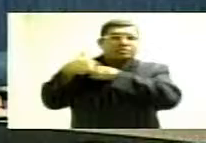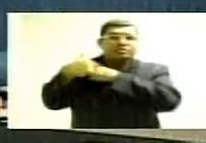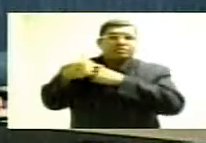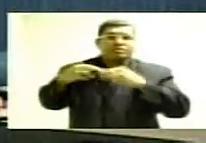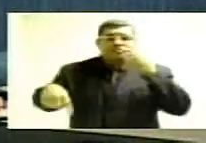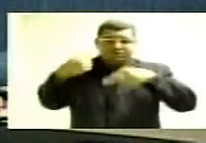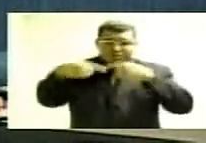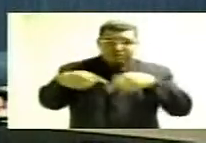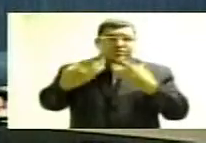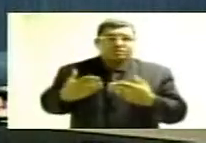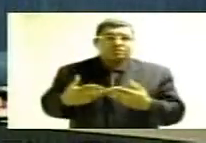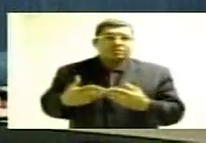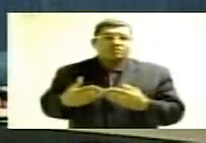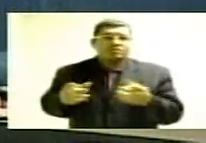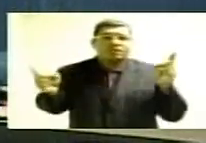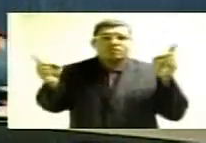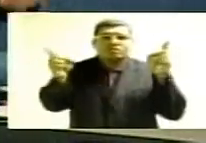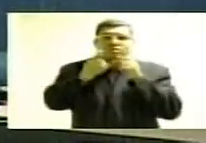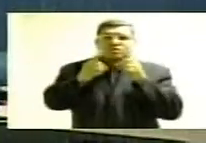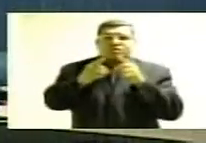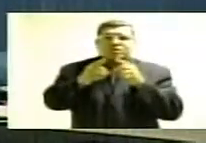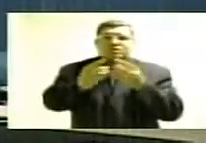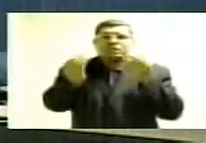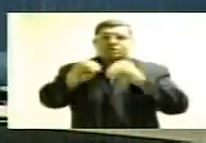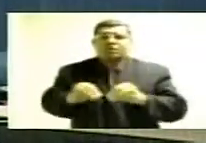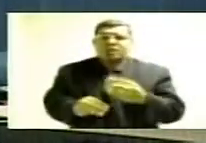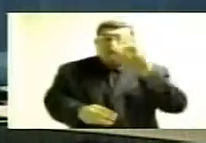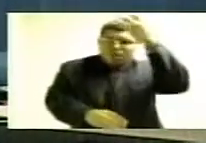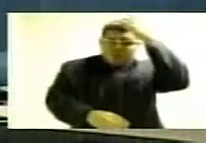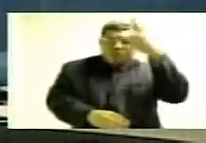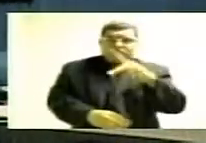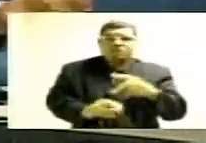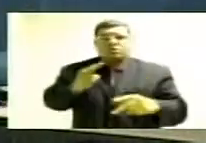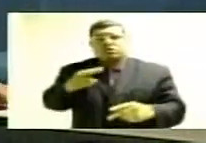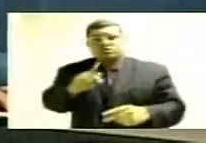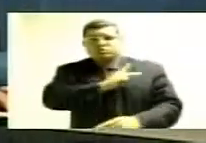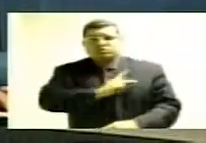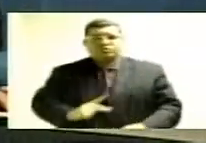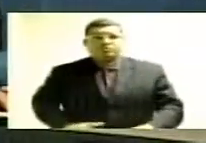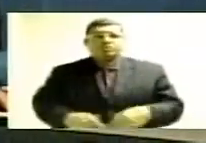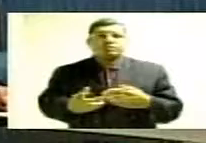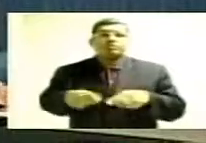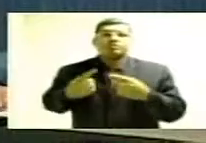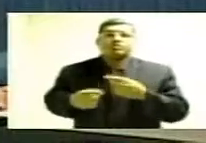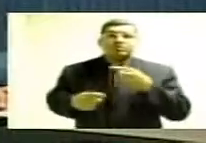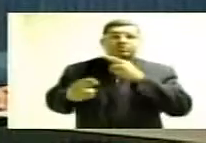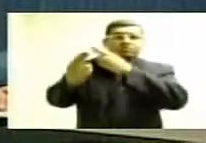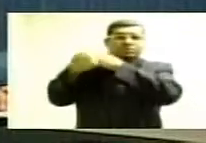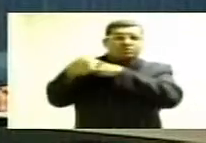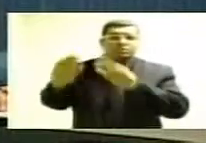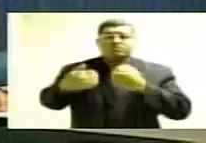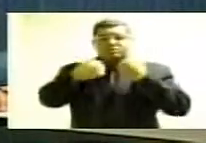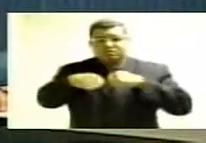com esse debate, sem fulanizar, sem colocar culpa nesse ou no ex-governador, mas com a